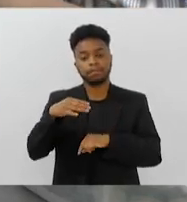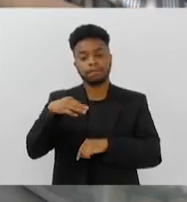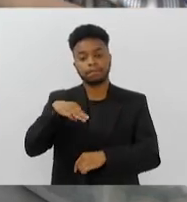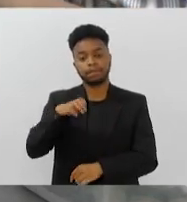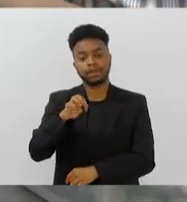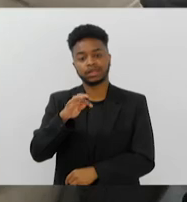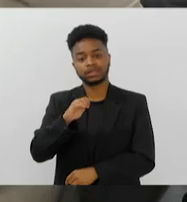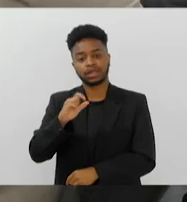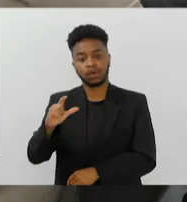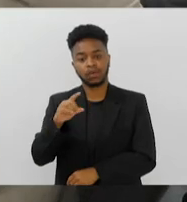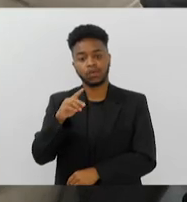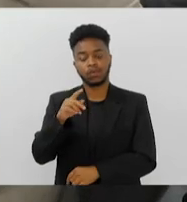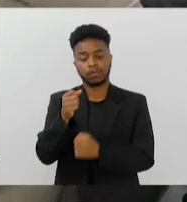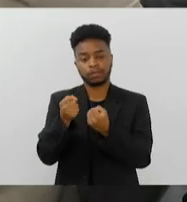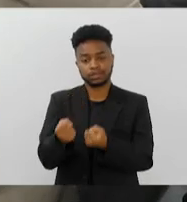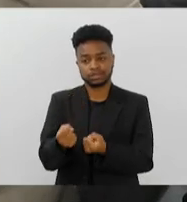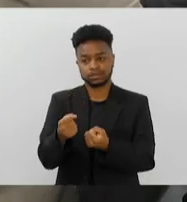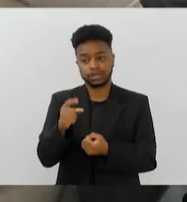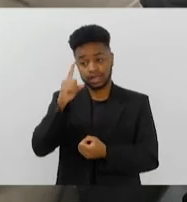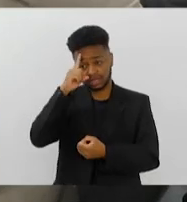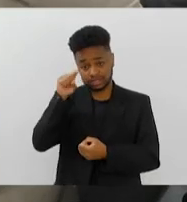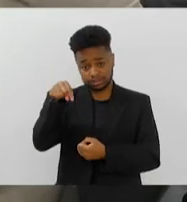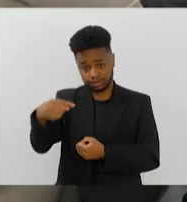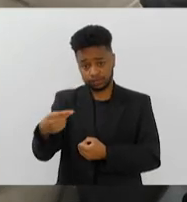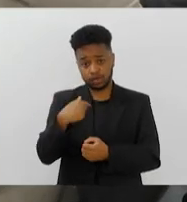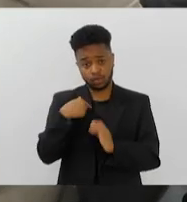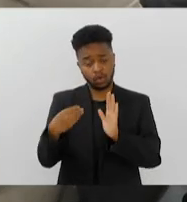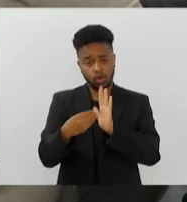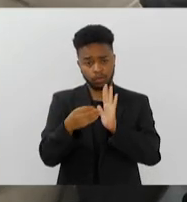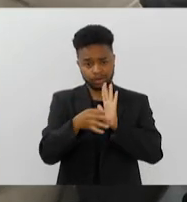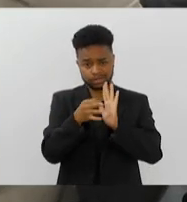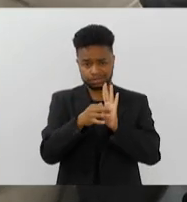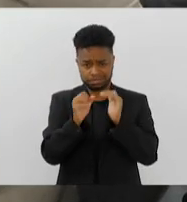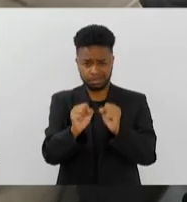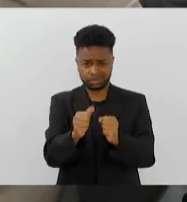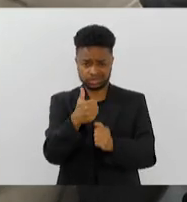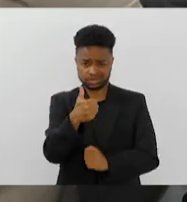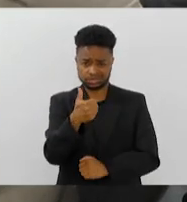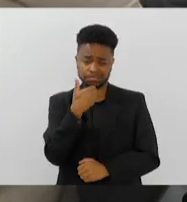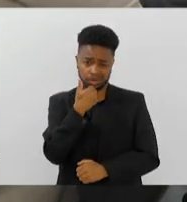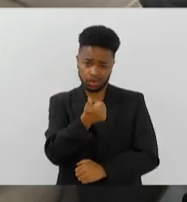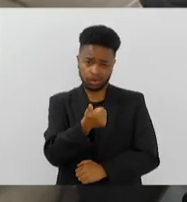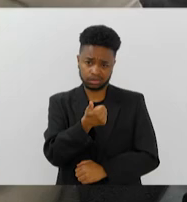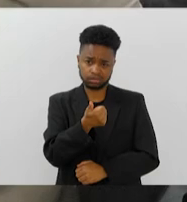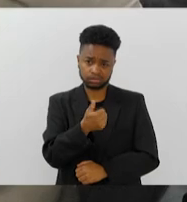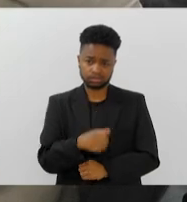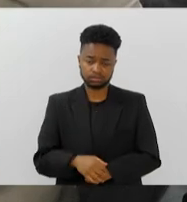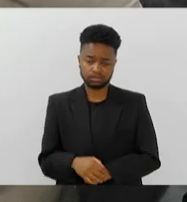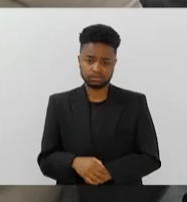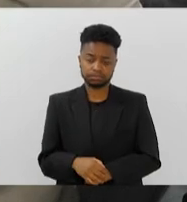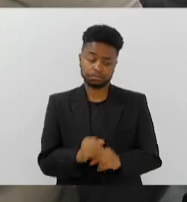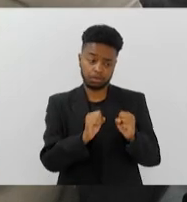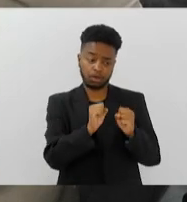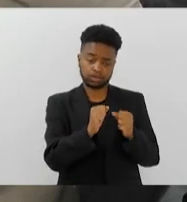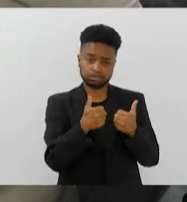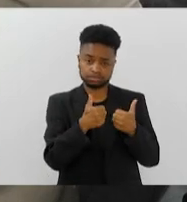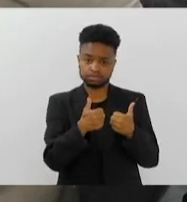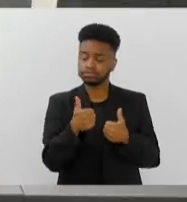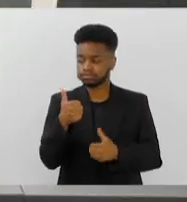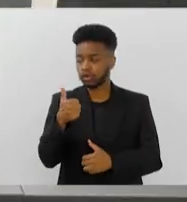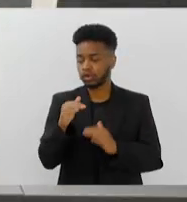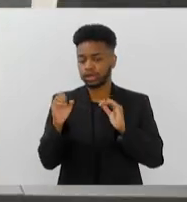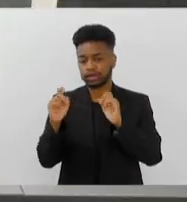Senhor presidente, na semana que vem eu trago para parecer. Pode ser? Pode ser dessa forma, deputado Link? Pode.